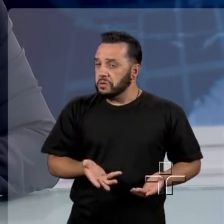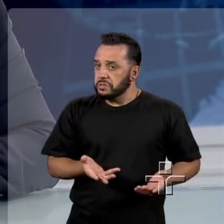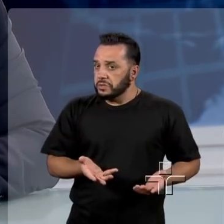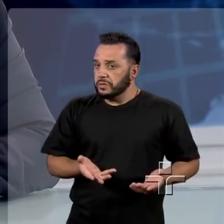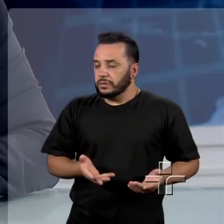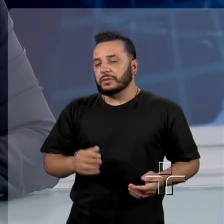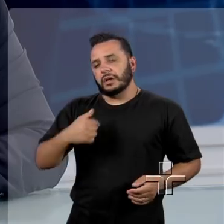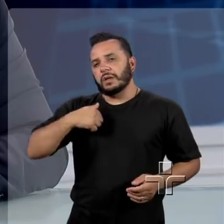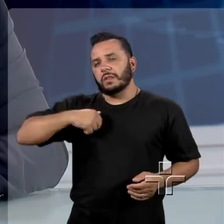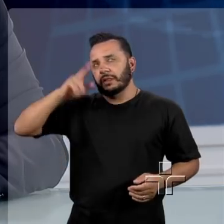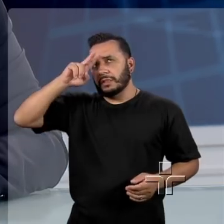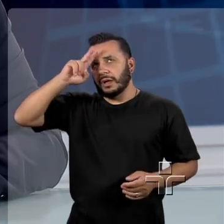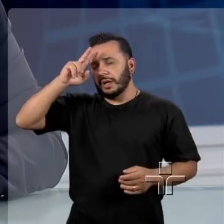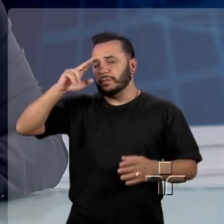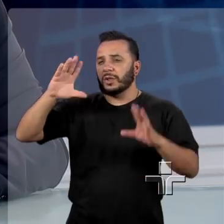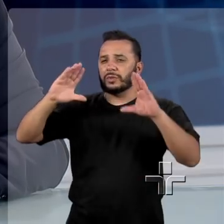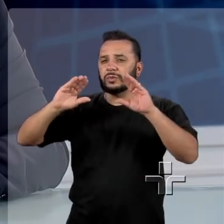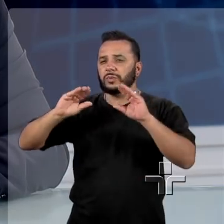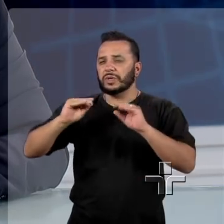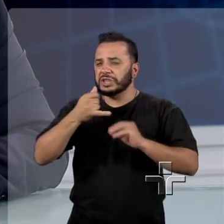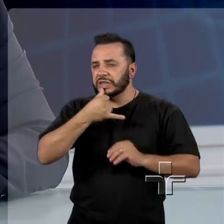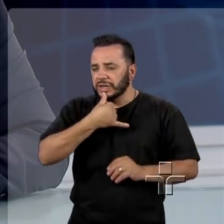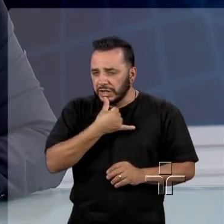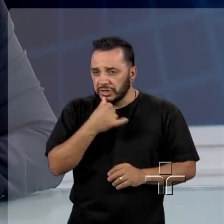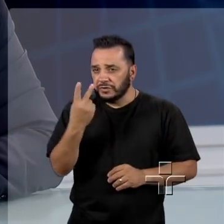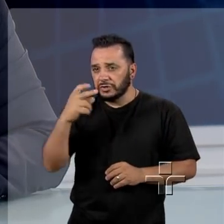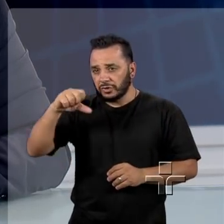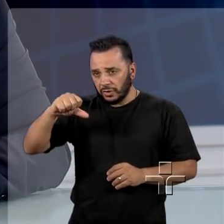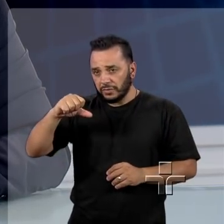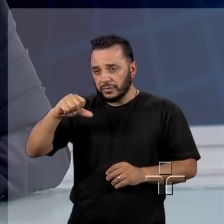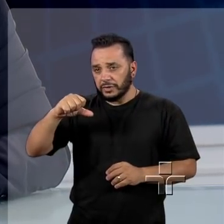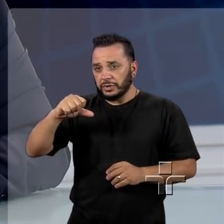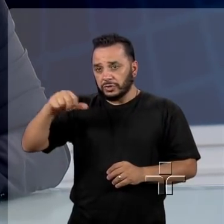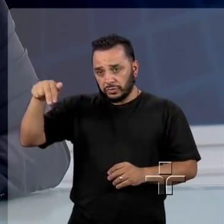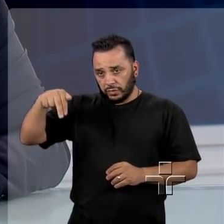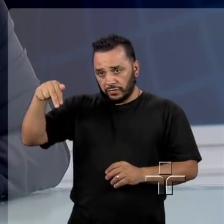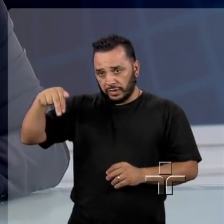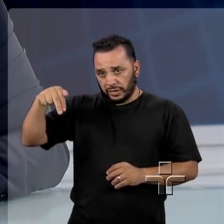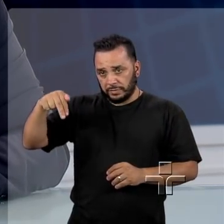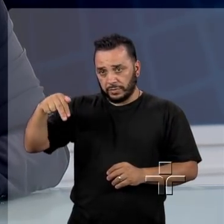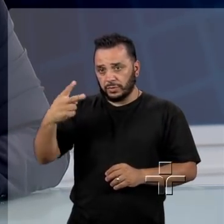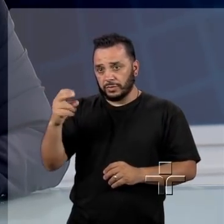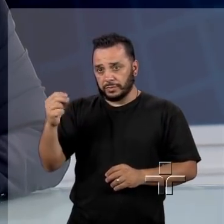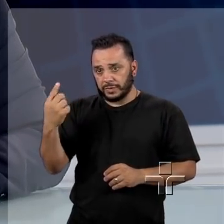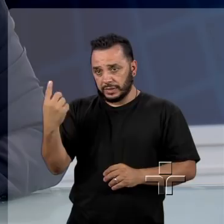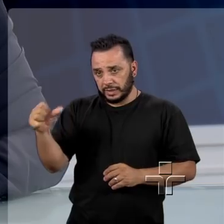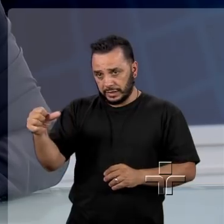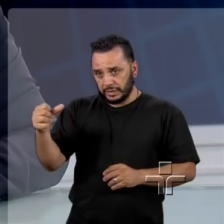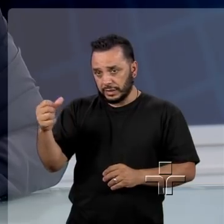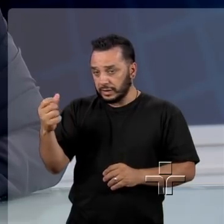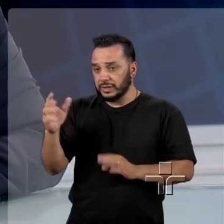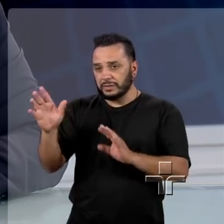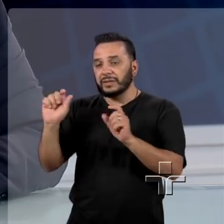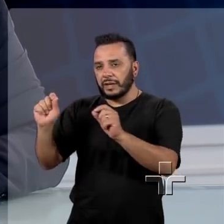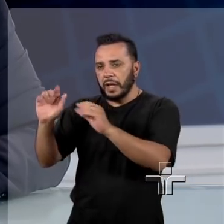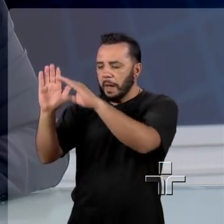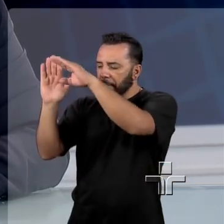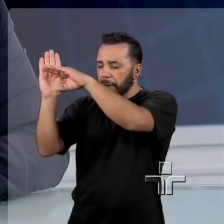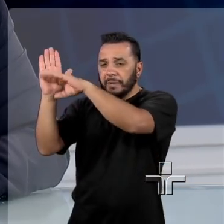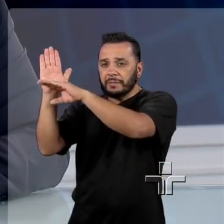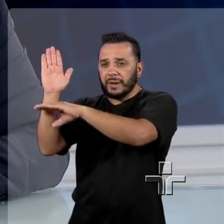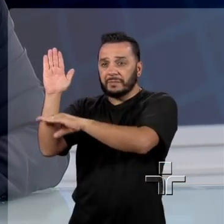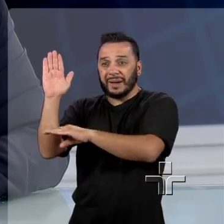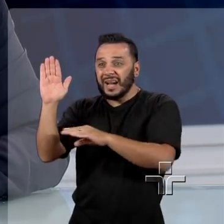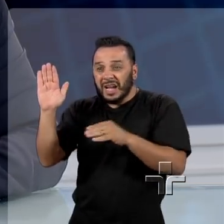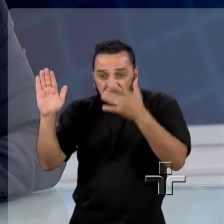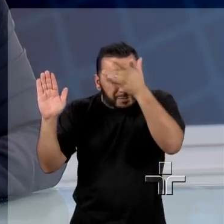noite triste do dia 29 de novembro de 2016, em que as 10 medidas foram trucidadas,